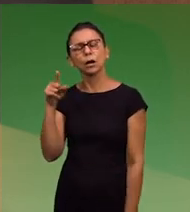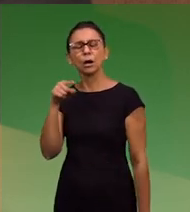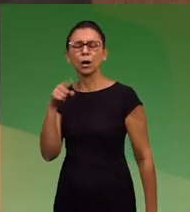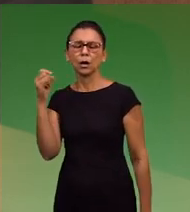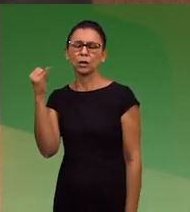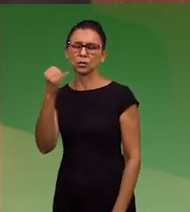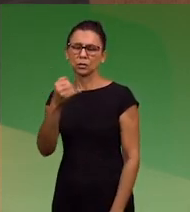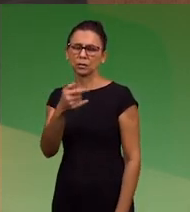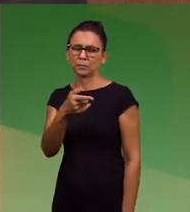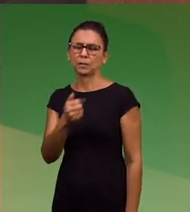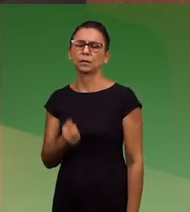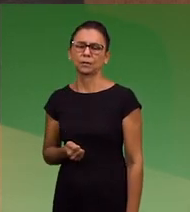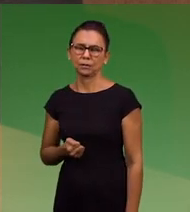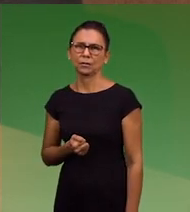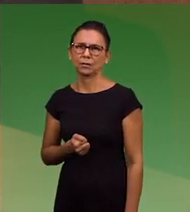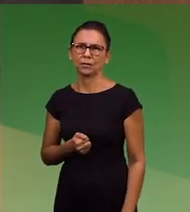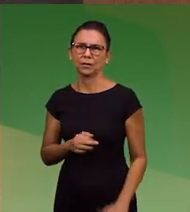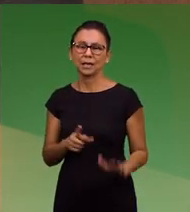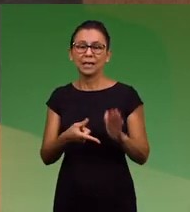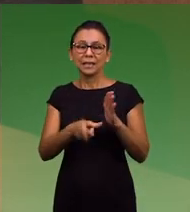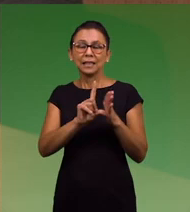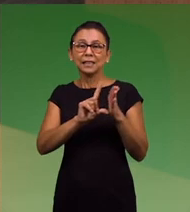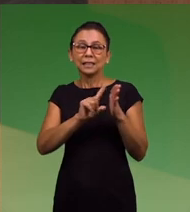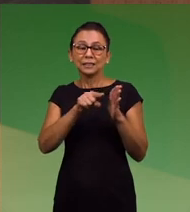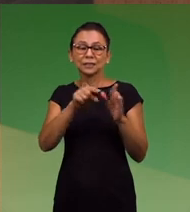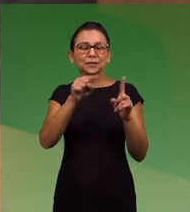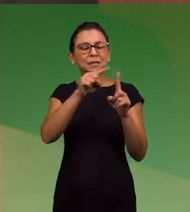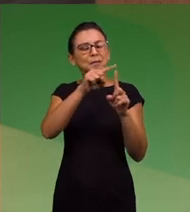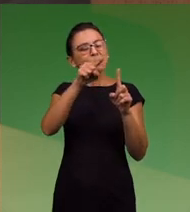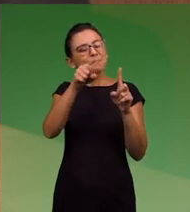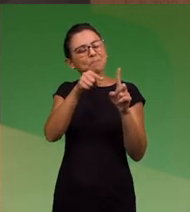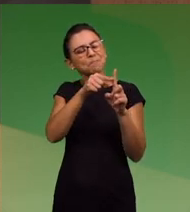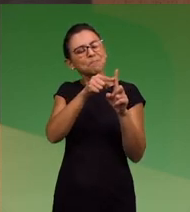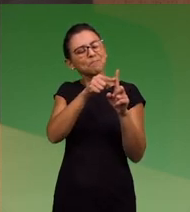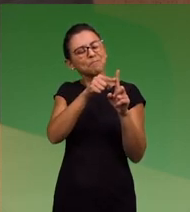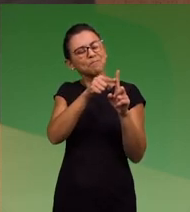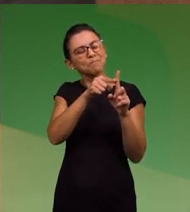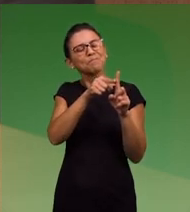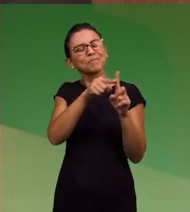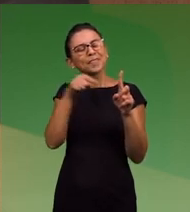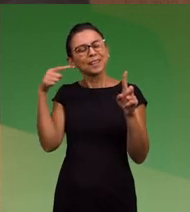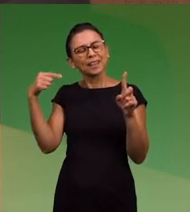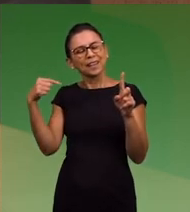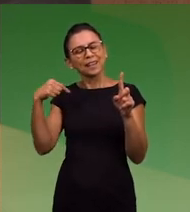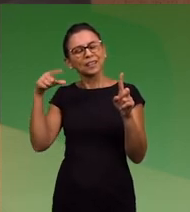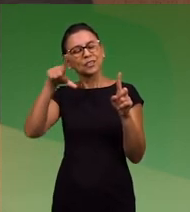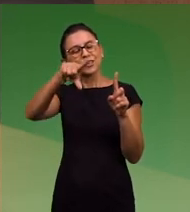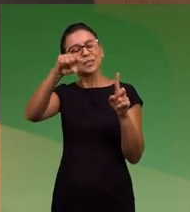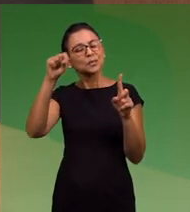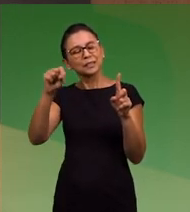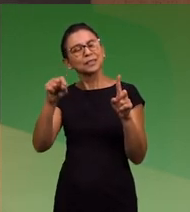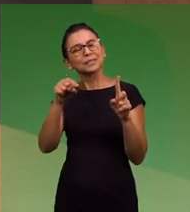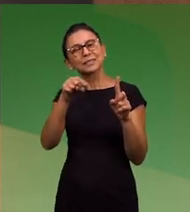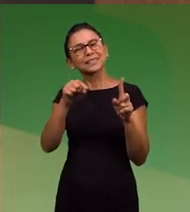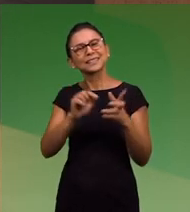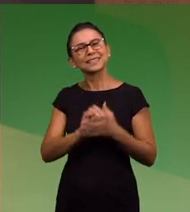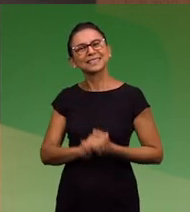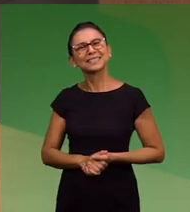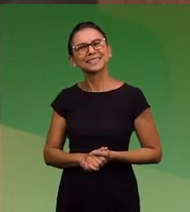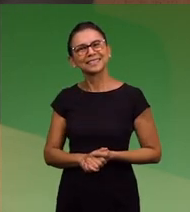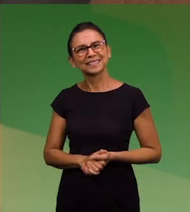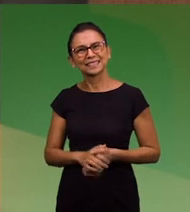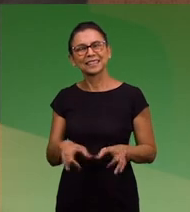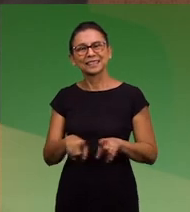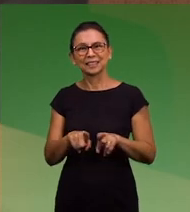Jeremias, antes que se formasse no ventre da tua mãe, eu te elegi, eu te escolhi. Então, mostrando isso,